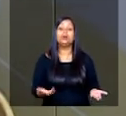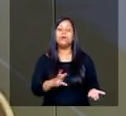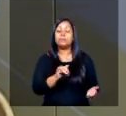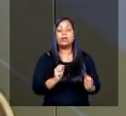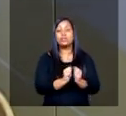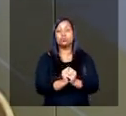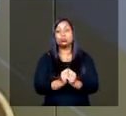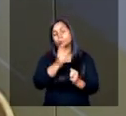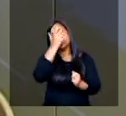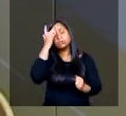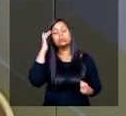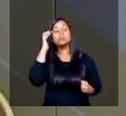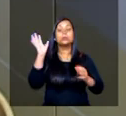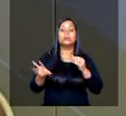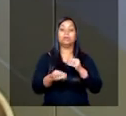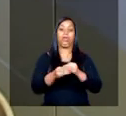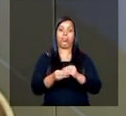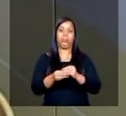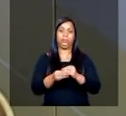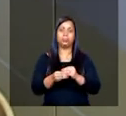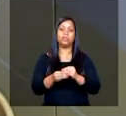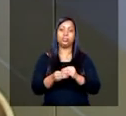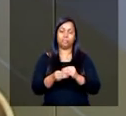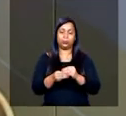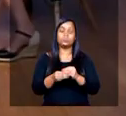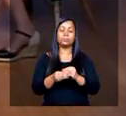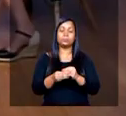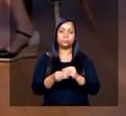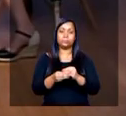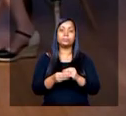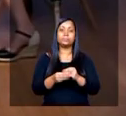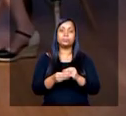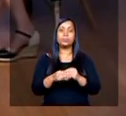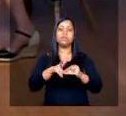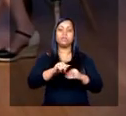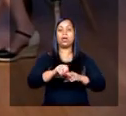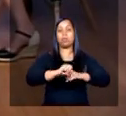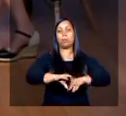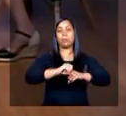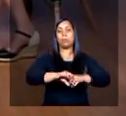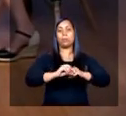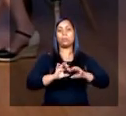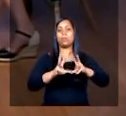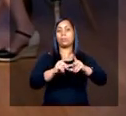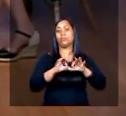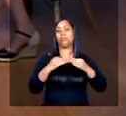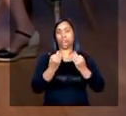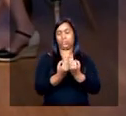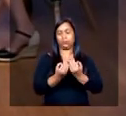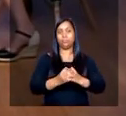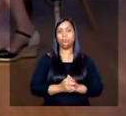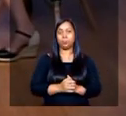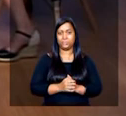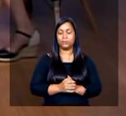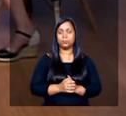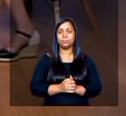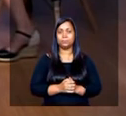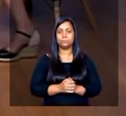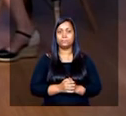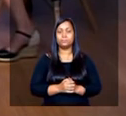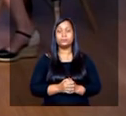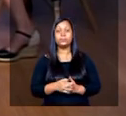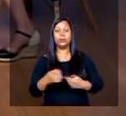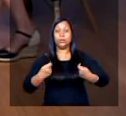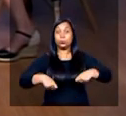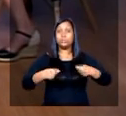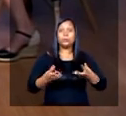parceiros que acrescentam muito, né, na nossa clínica. Sim, também vão dando umas orientações para essas famílias. Exatamente. Que chegam até vocês. E a